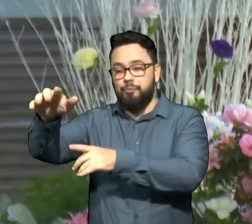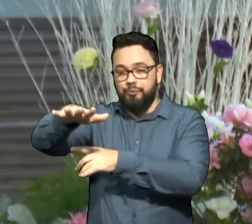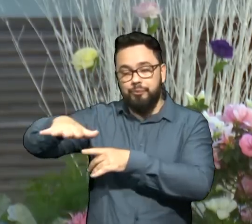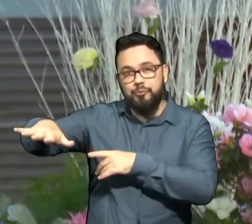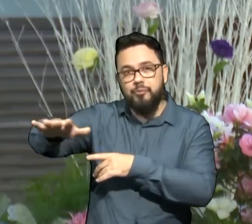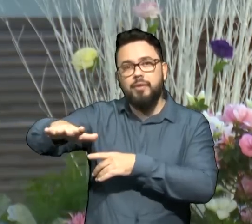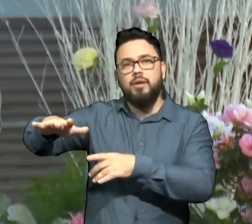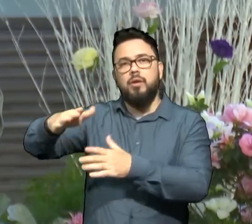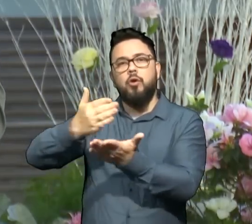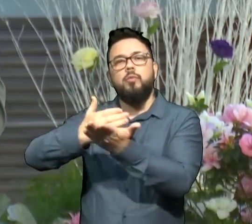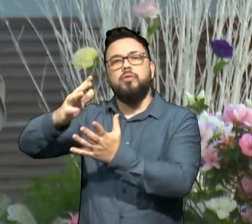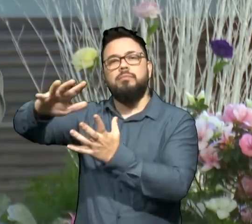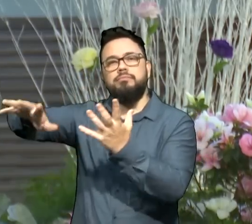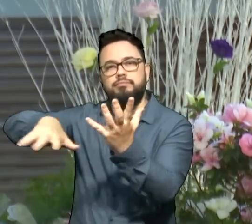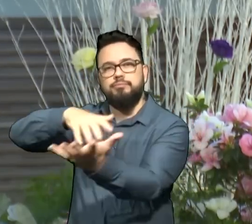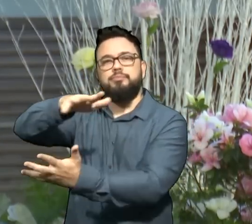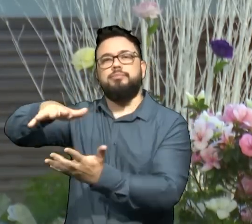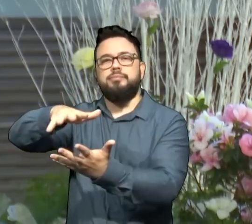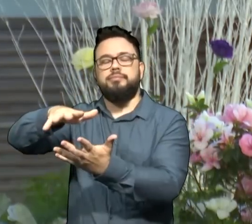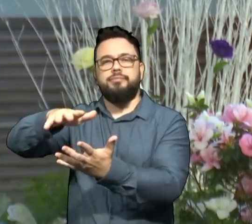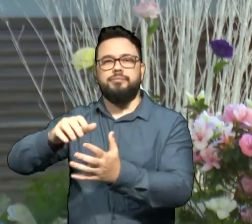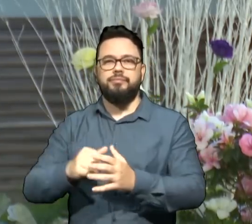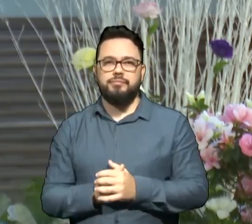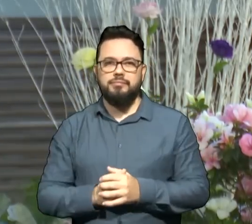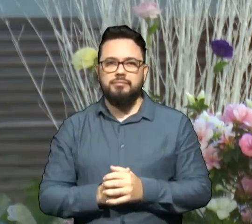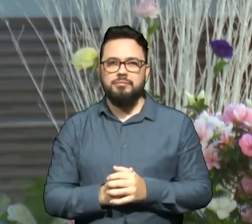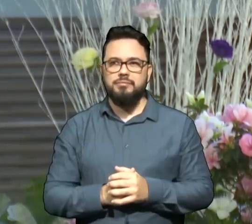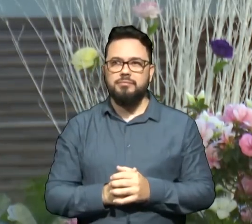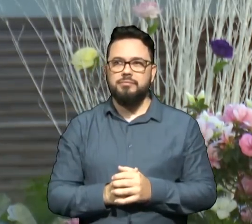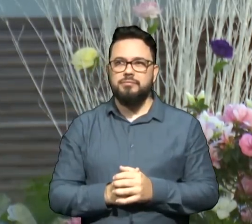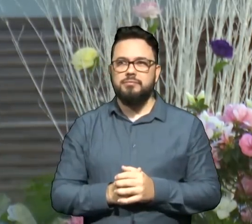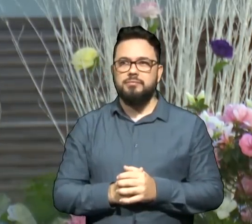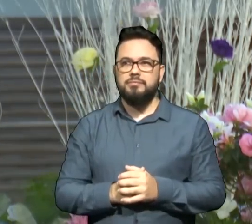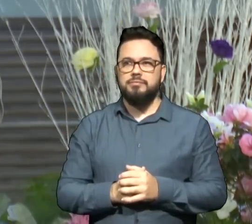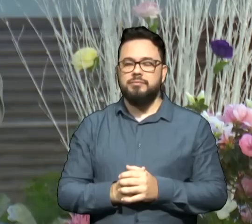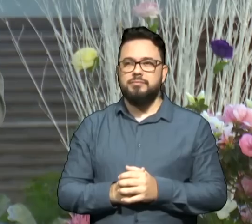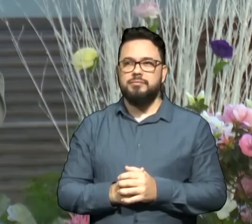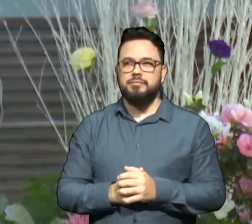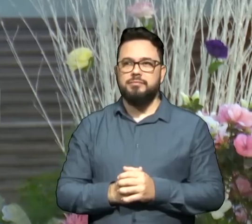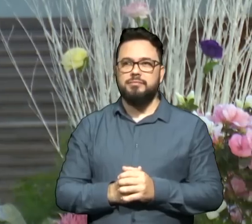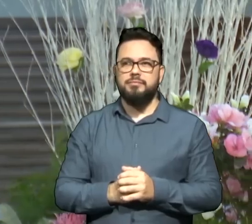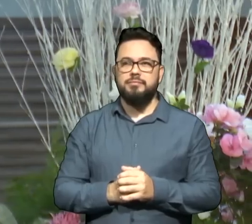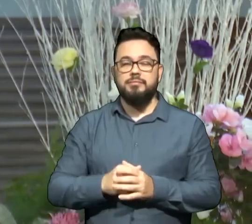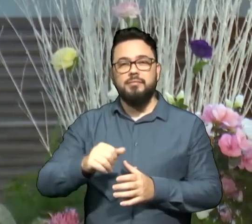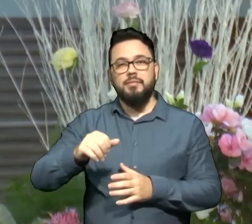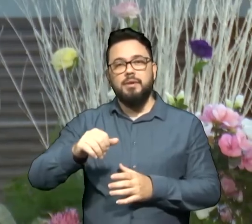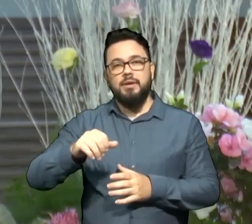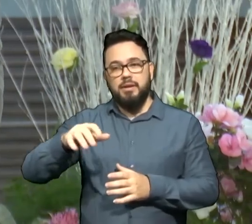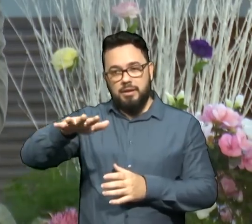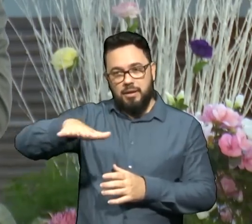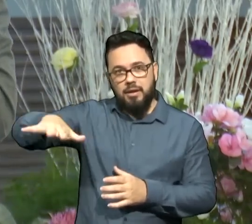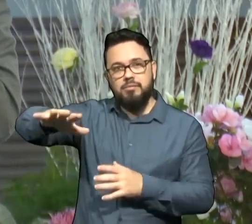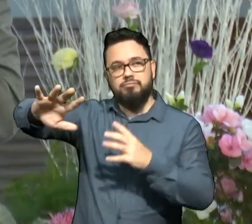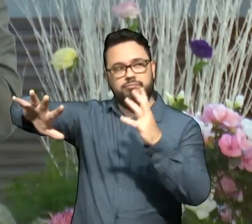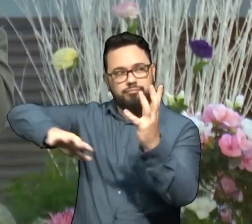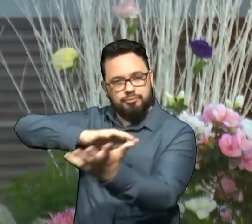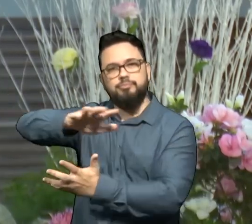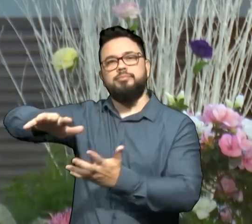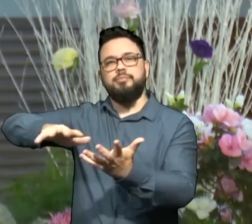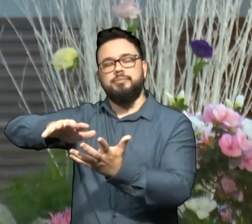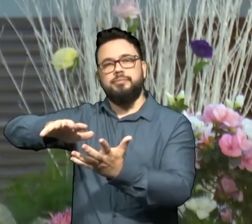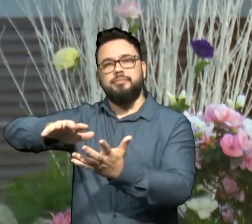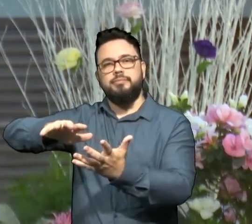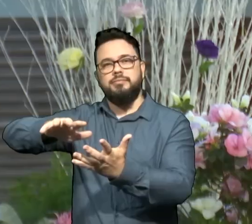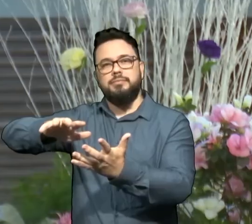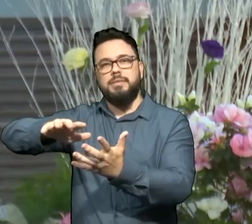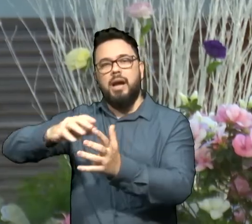Guerra Judaica de 66 a 70 depois de Cristo eles eram inspirados nos revolucionários da Galileia quem